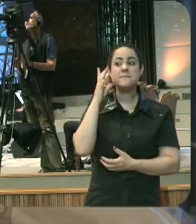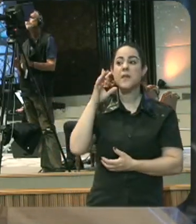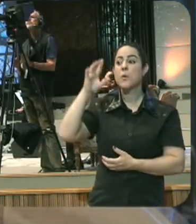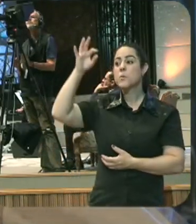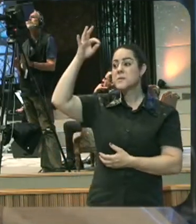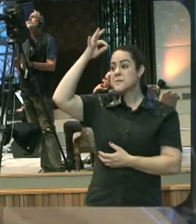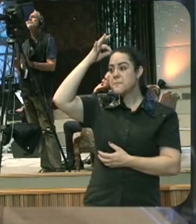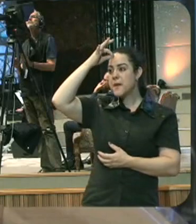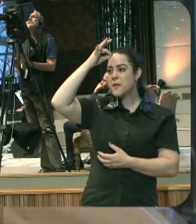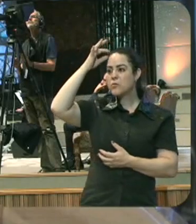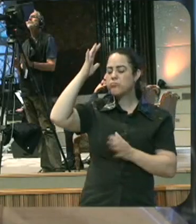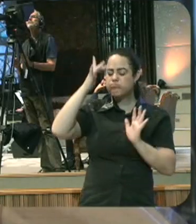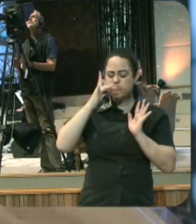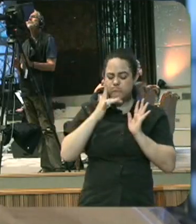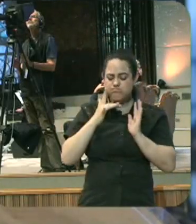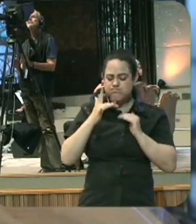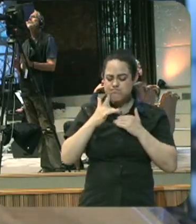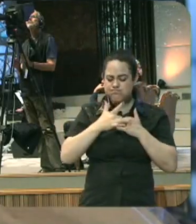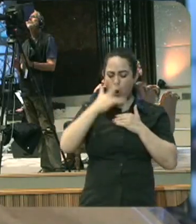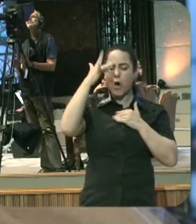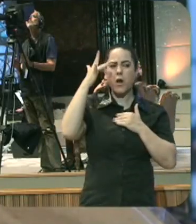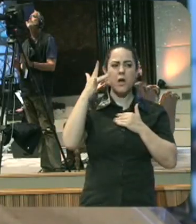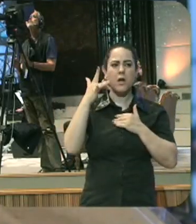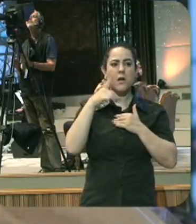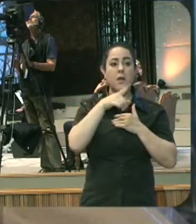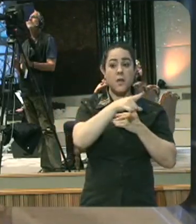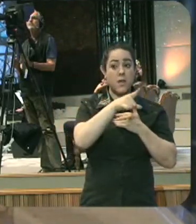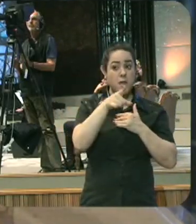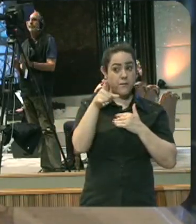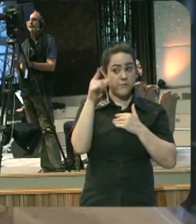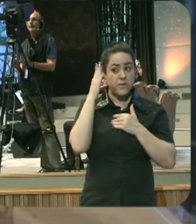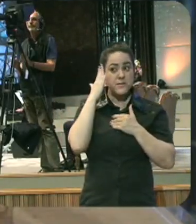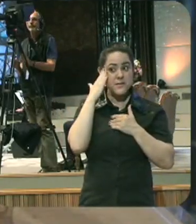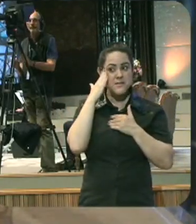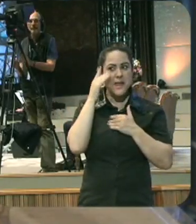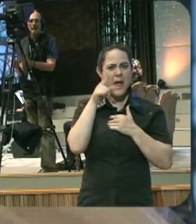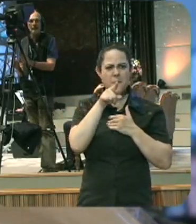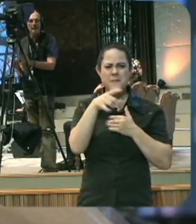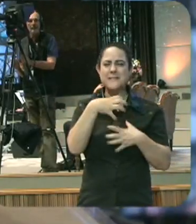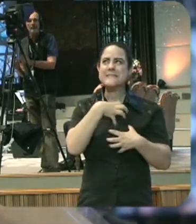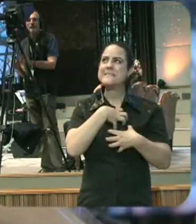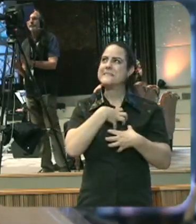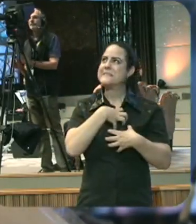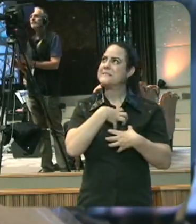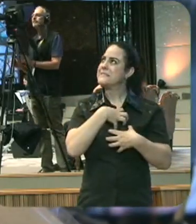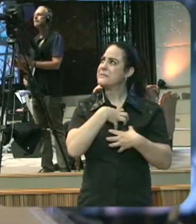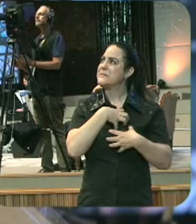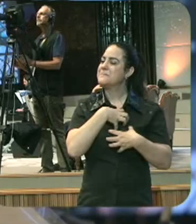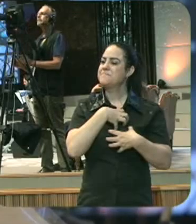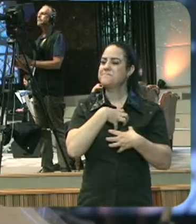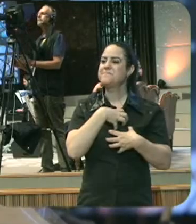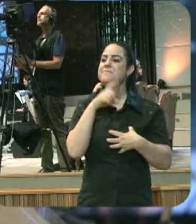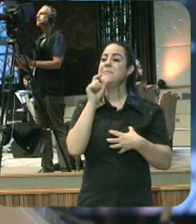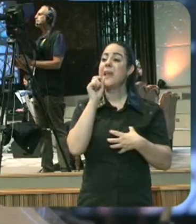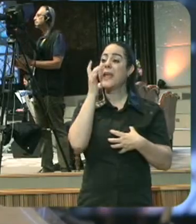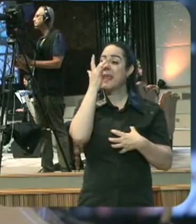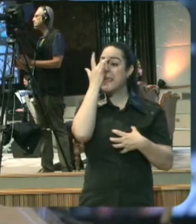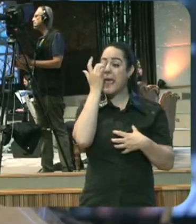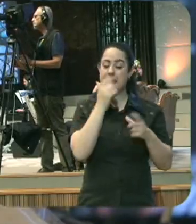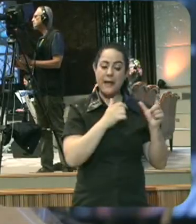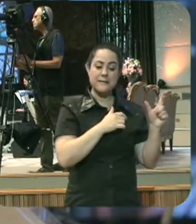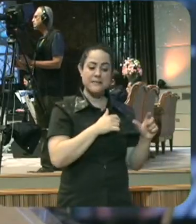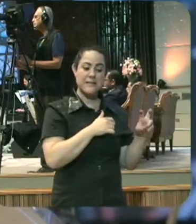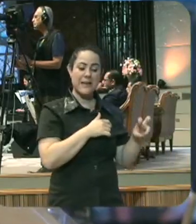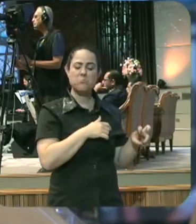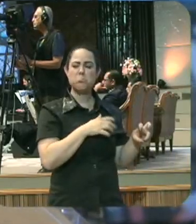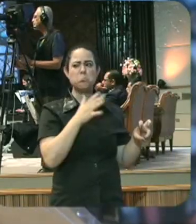aplica a palavra no coração das pessoas, e você sabe que é com você, Quem está do teu lado não sabe nada, mas